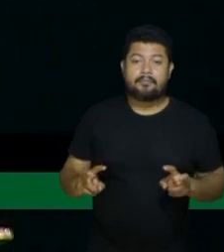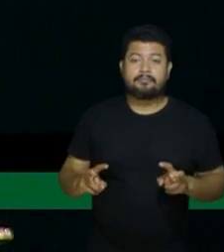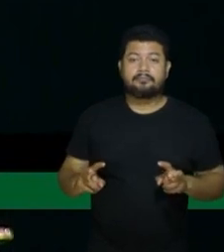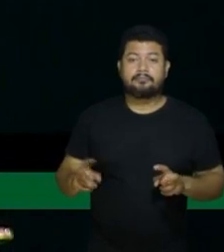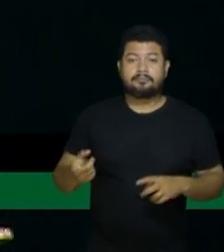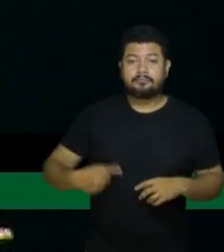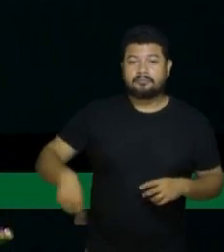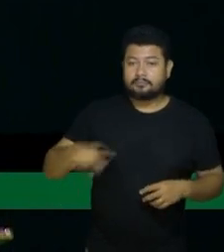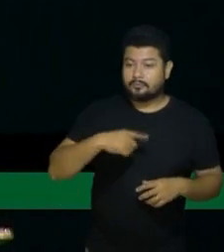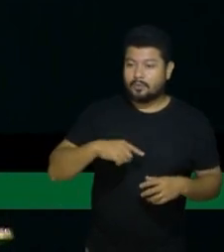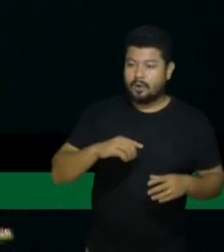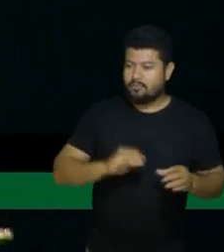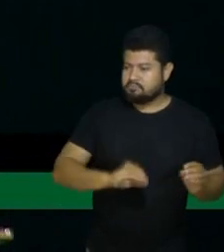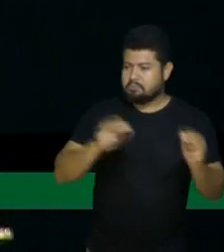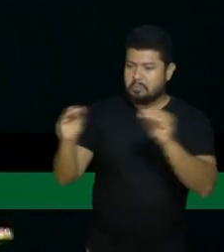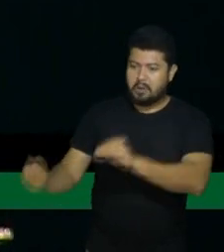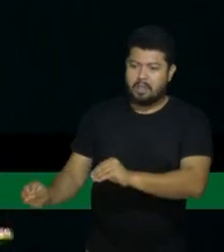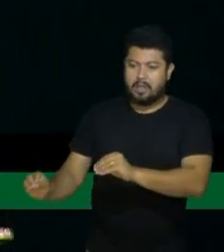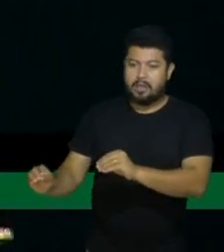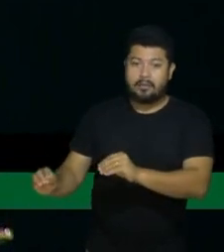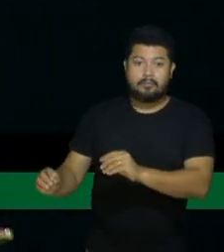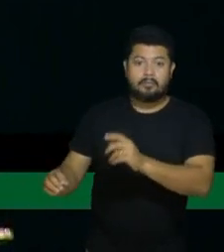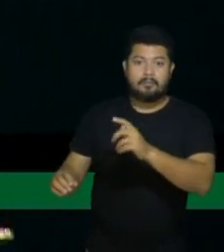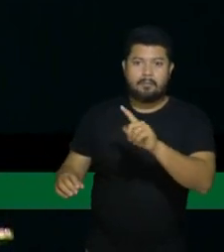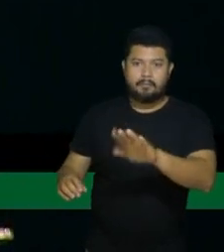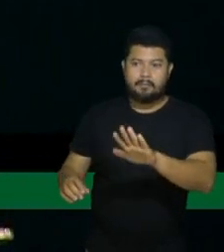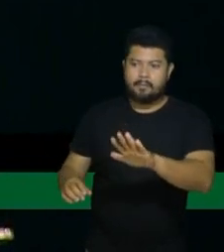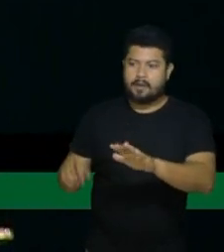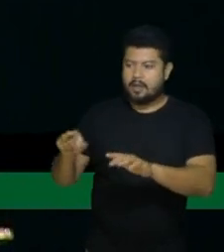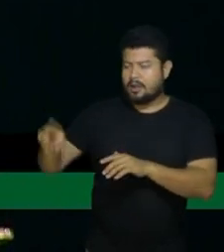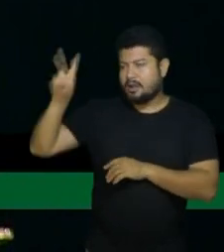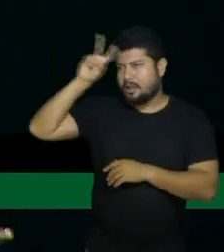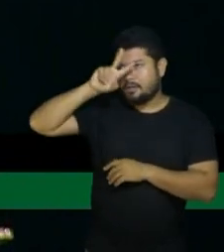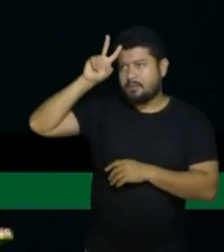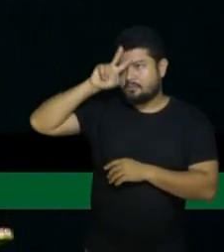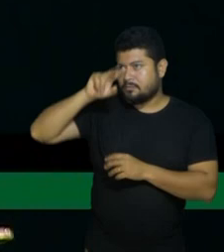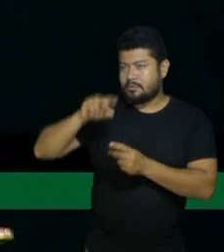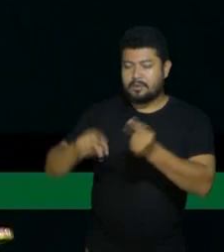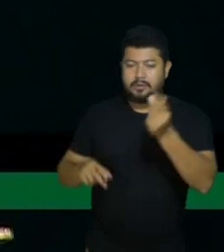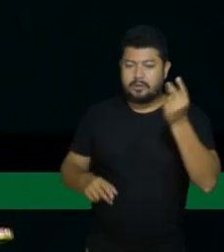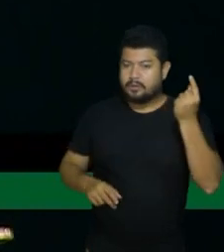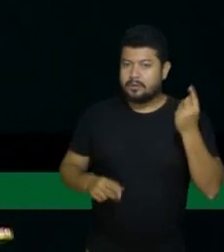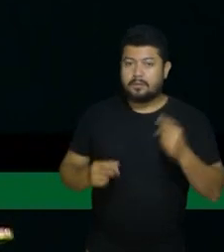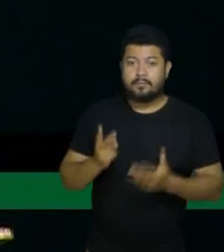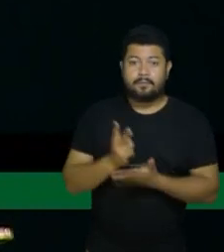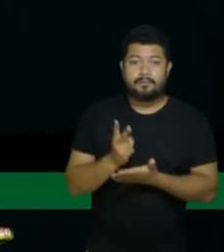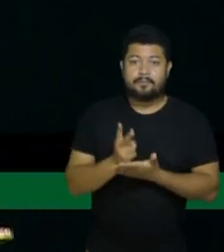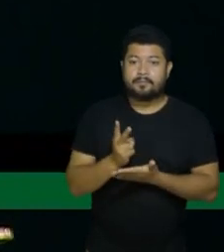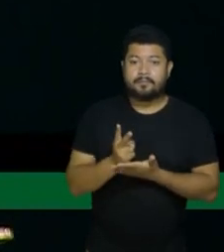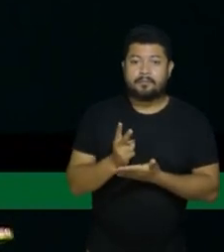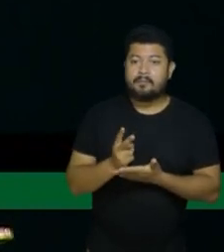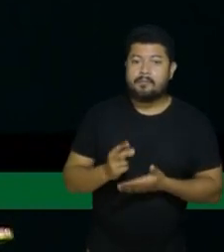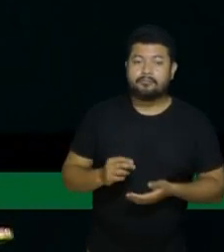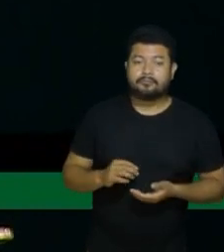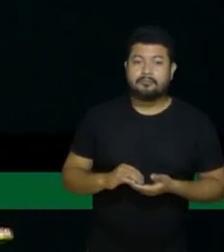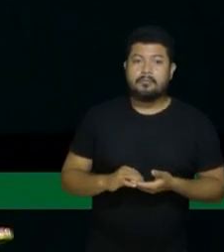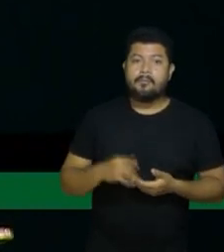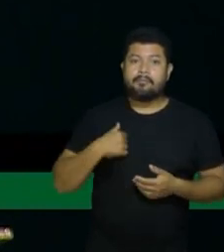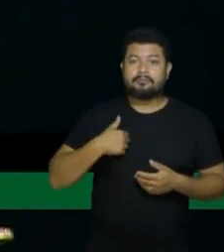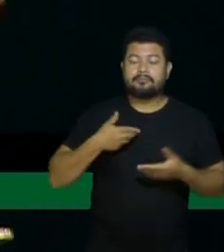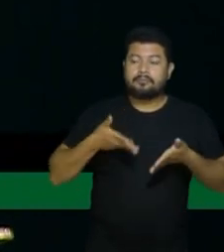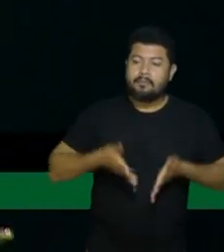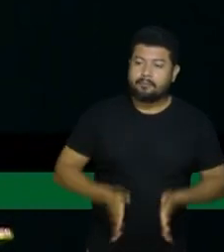sair da terra mas a terra nunca sai da gente né como é bom est em Blumenau eu me criei Sou Sou natural de